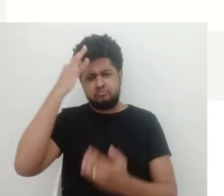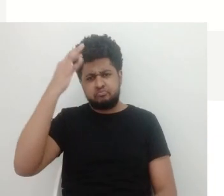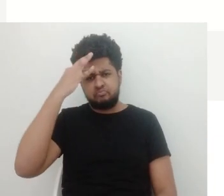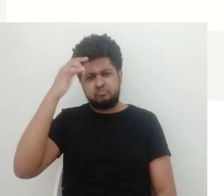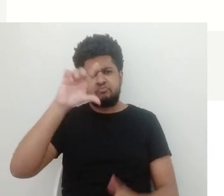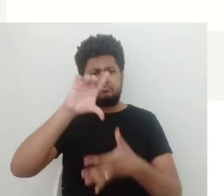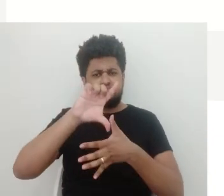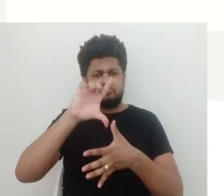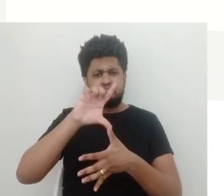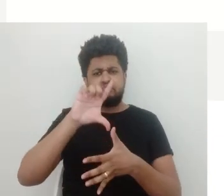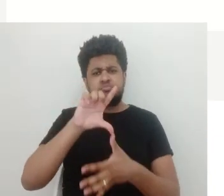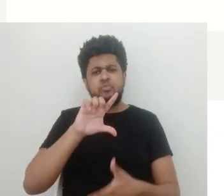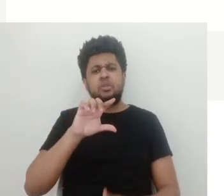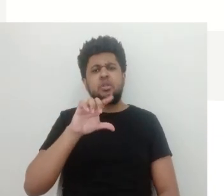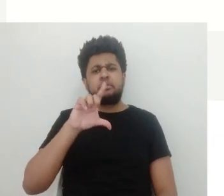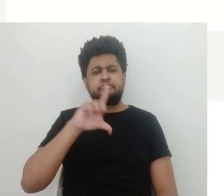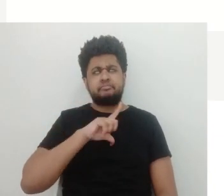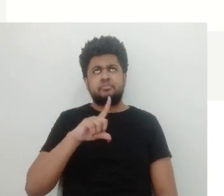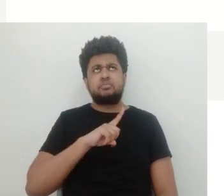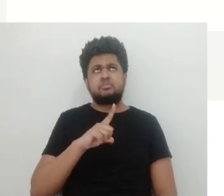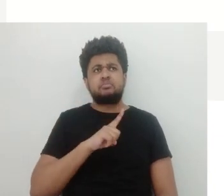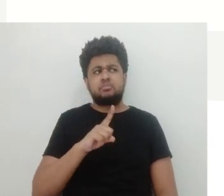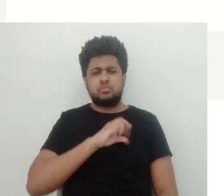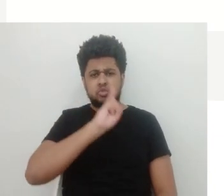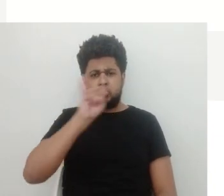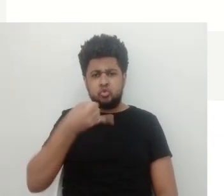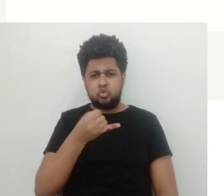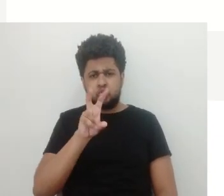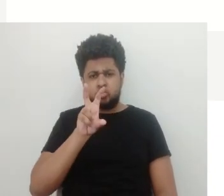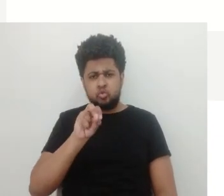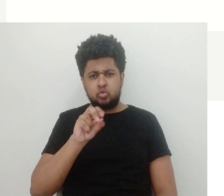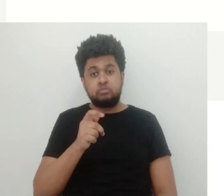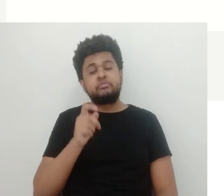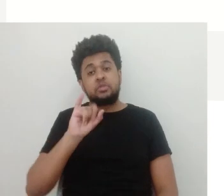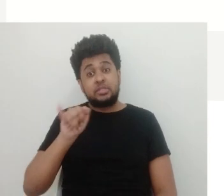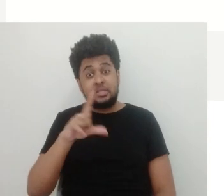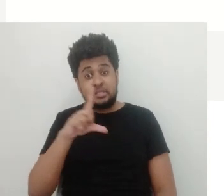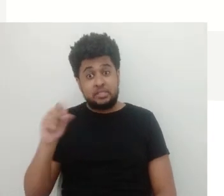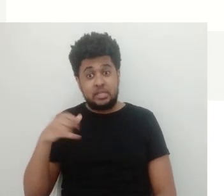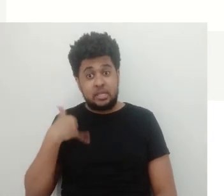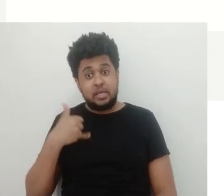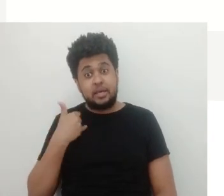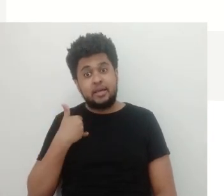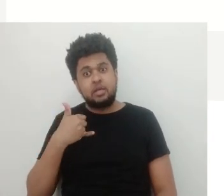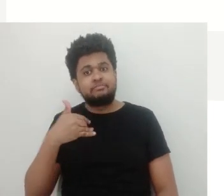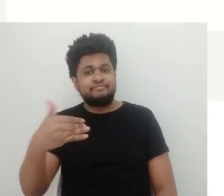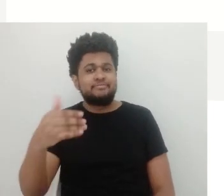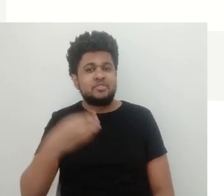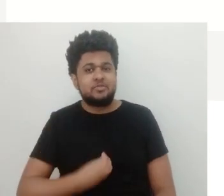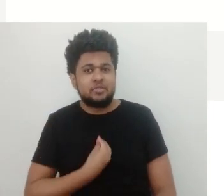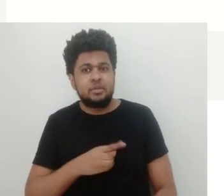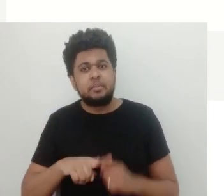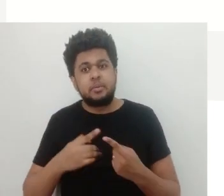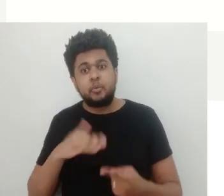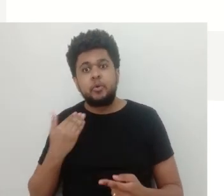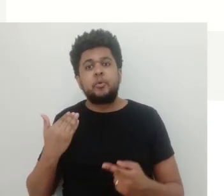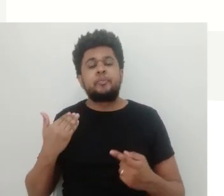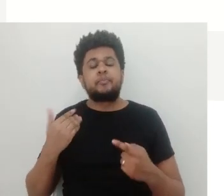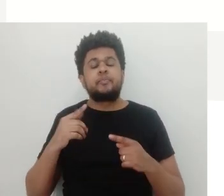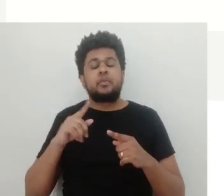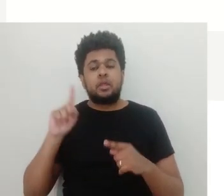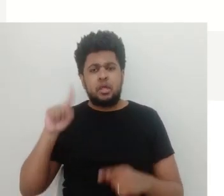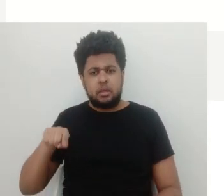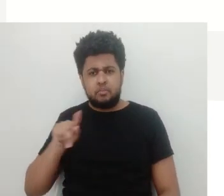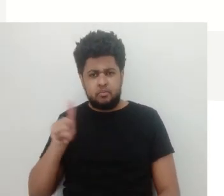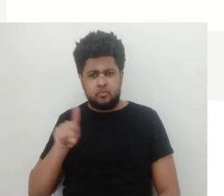professor de sociologia na USP nesse período, mas foi um grande inimigo, sobretudo nos primeiros anos, do ensaísmo